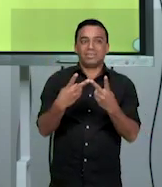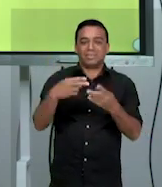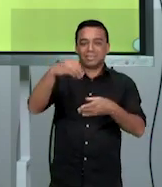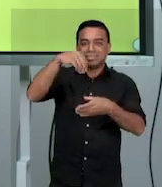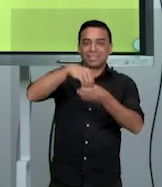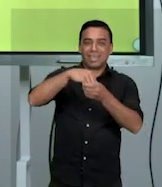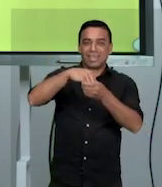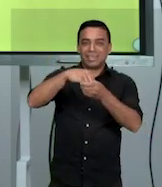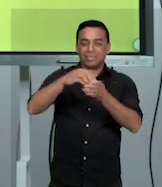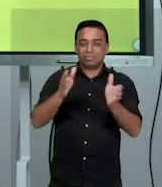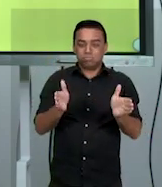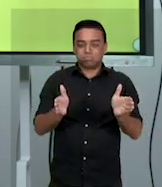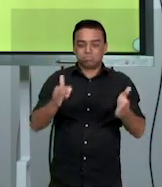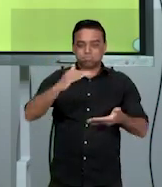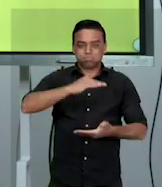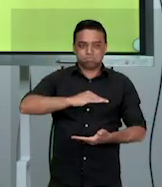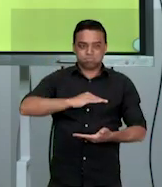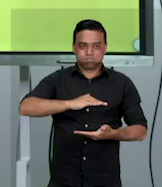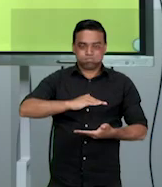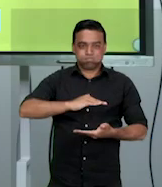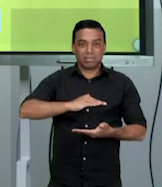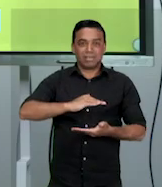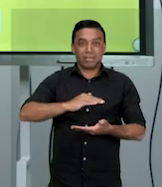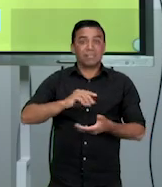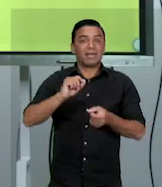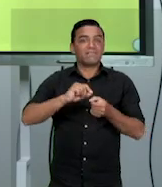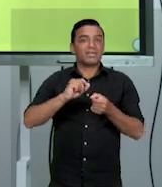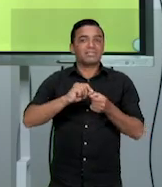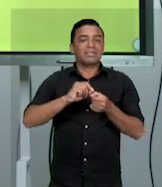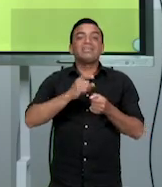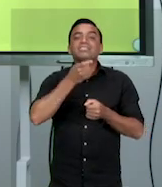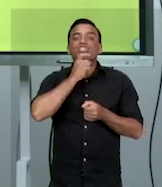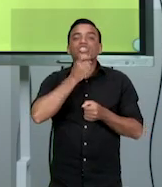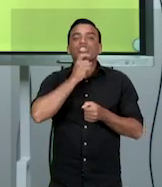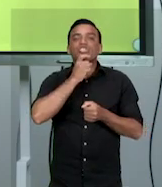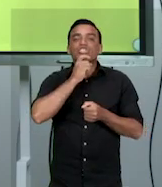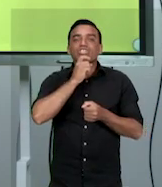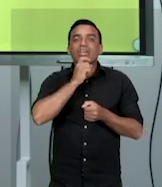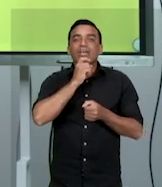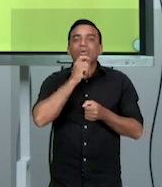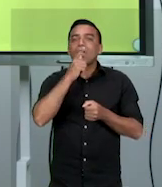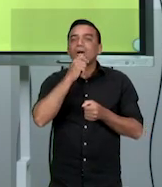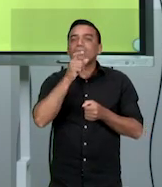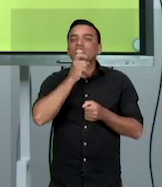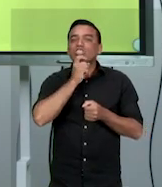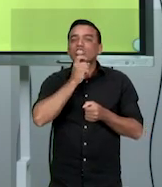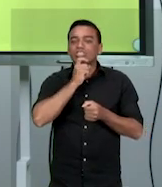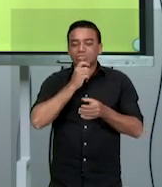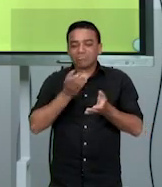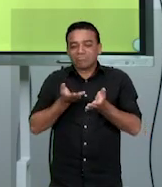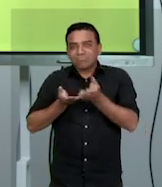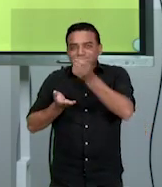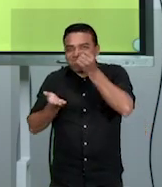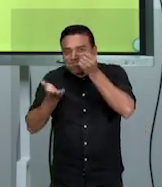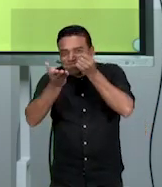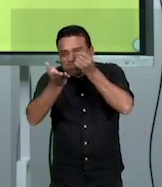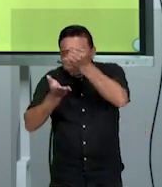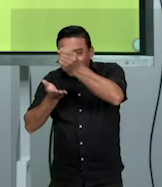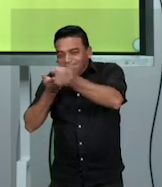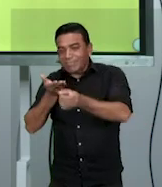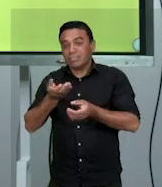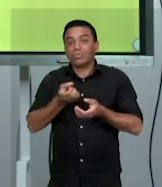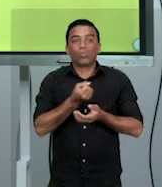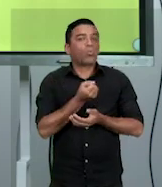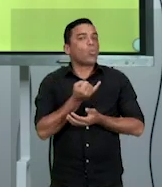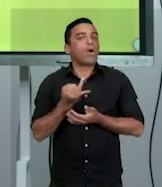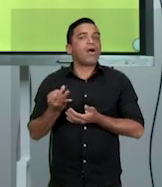aqui nesse bloco para fazer o gelo. A pergunta foi, né, quanto que ela vai